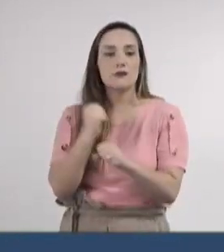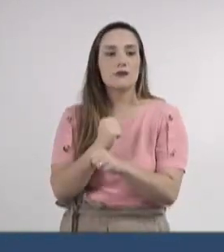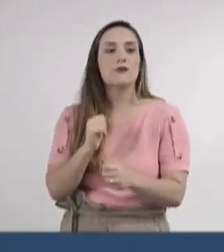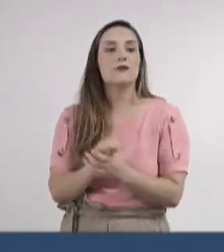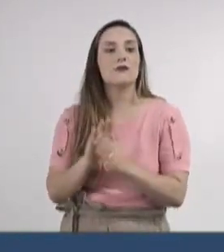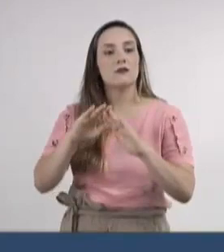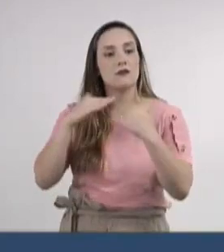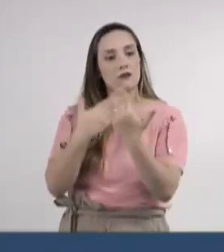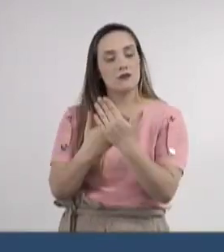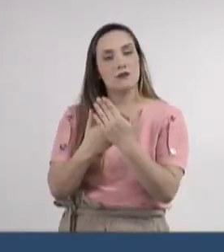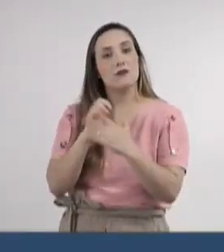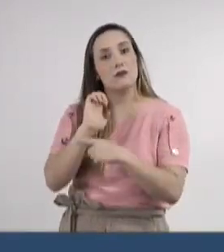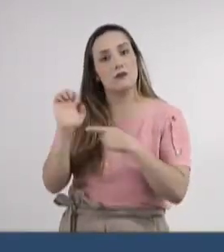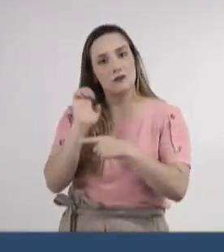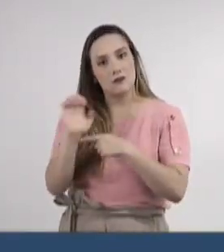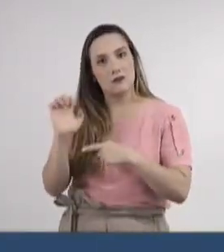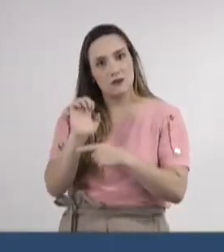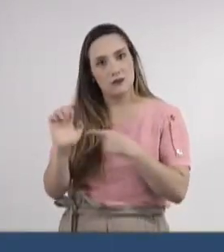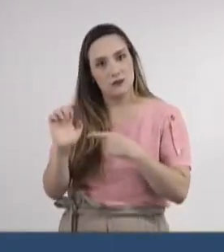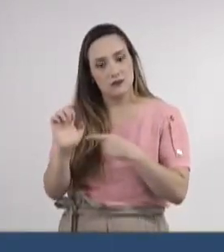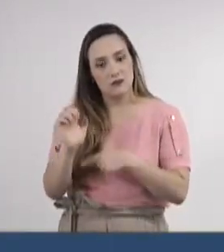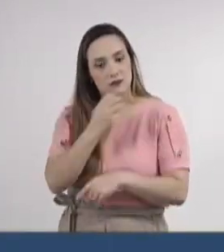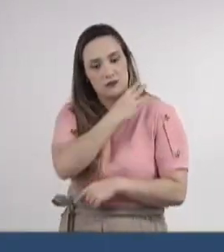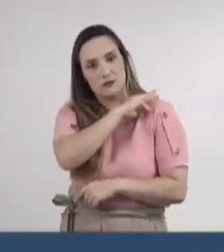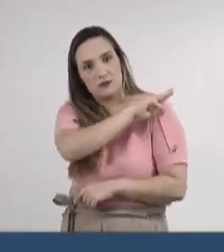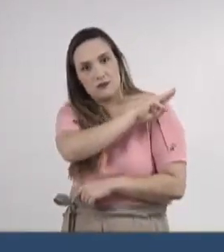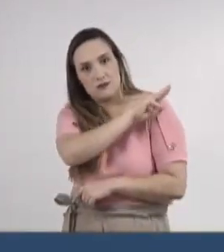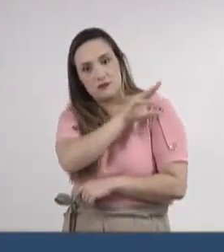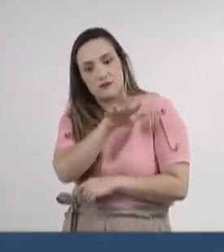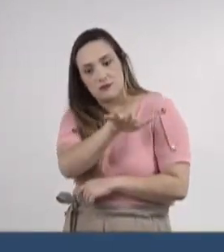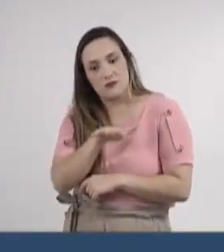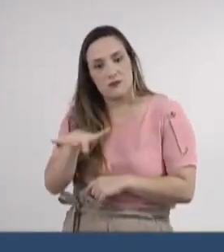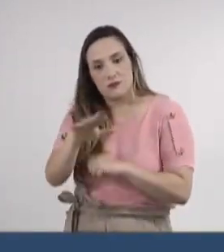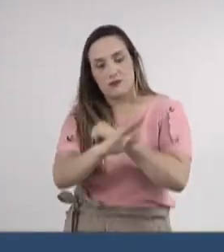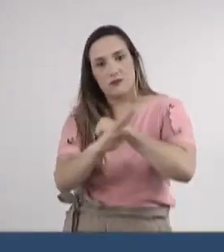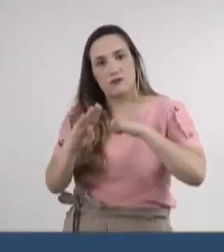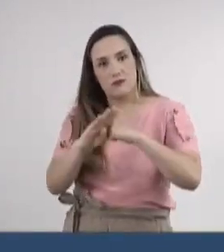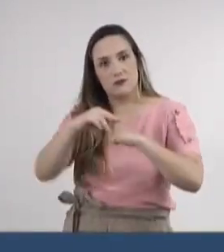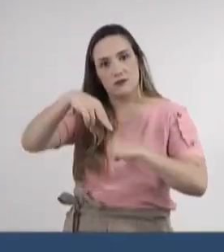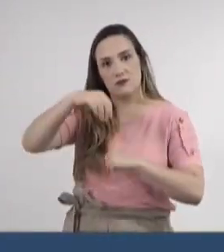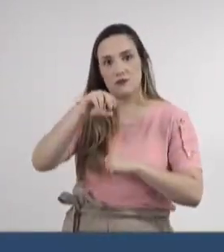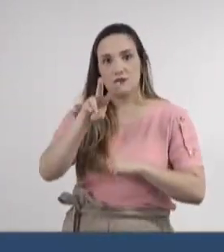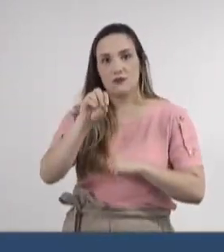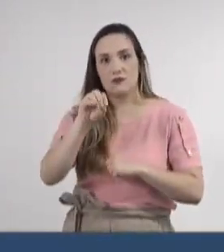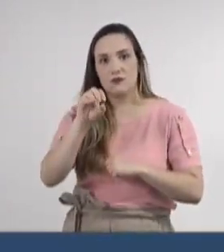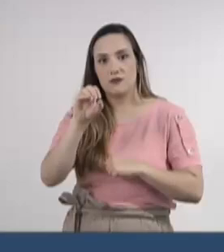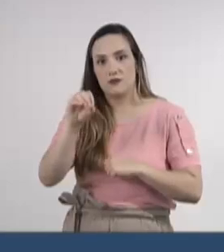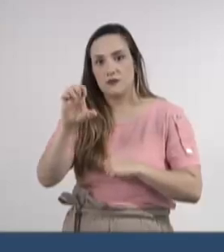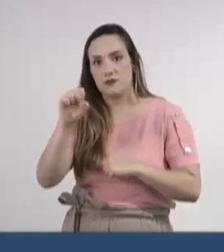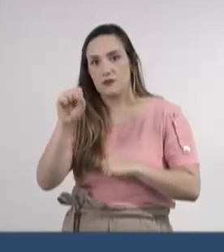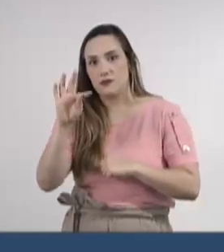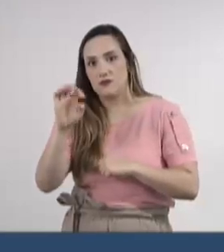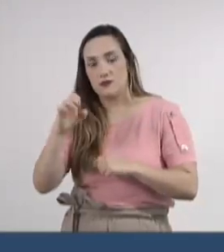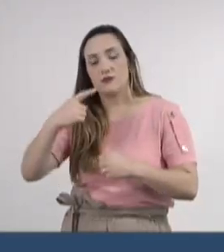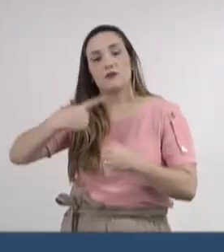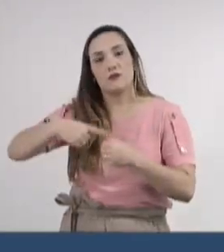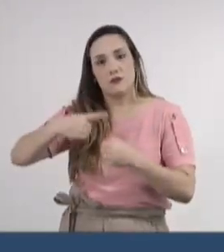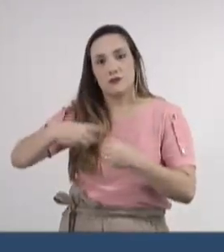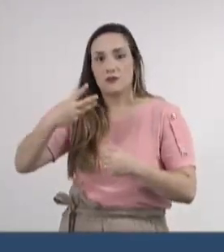da Escola Estadual de Ensino Médio na região do bairro Novo Oeste, no município de Três